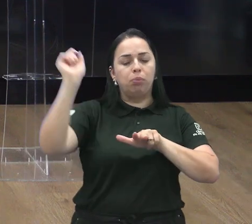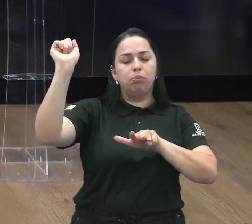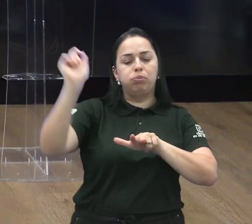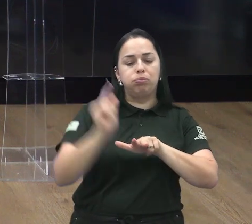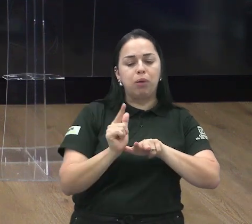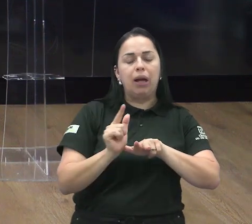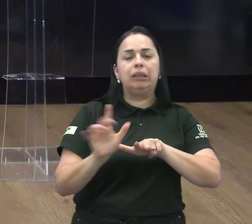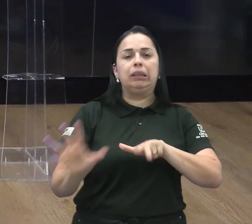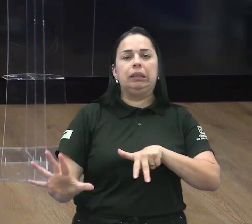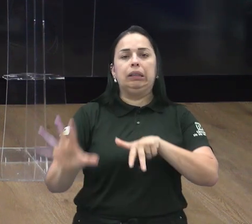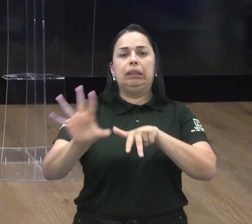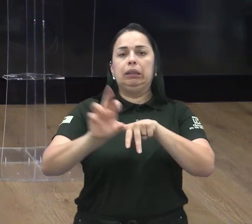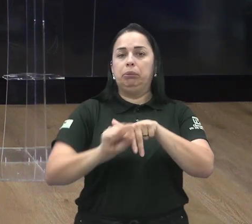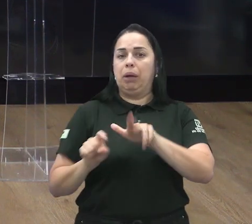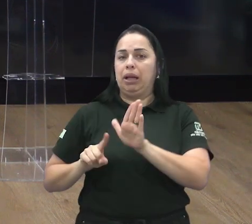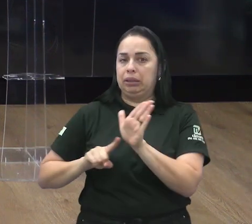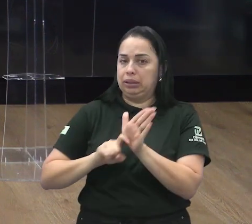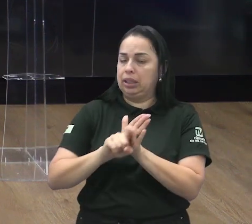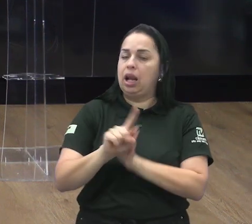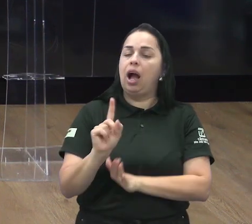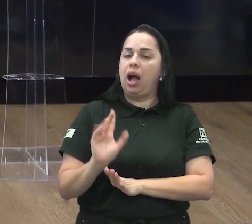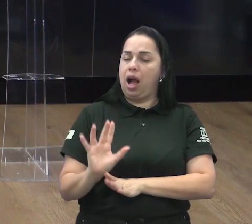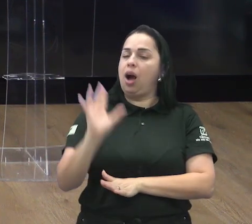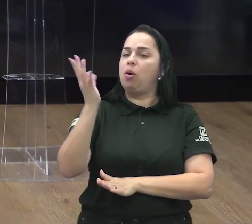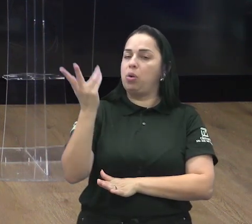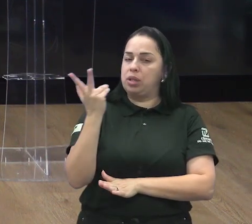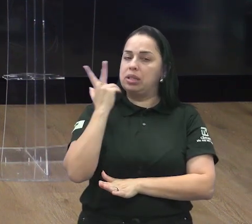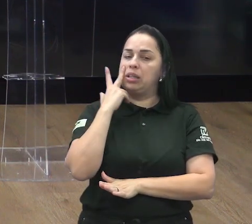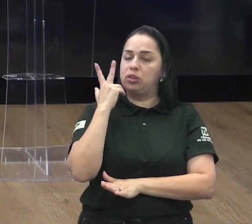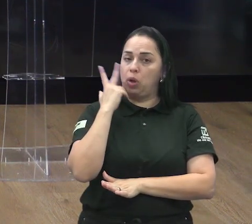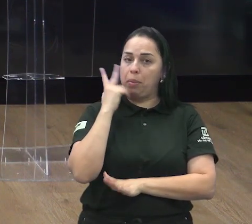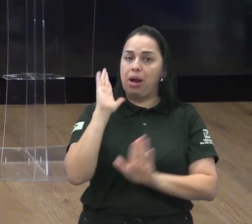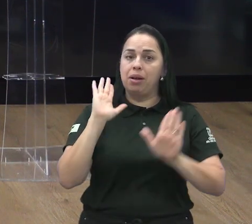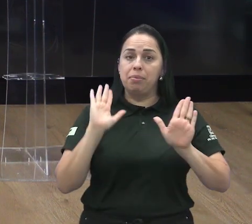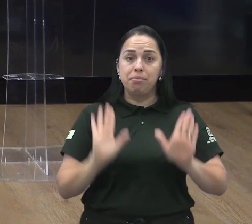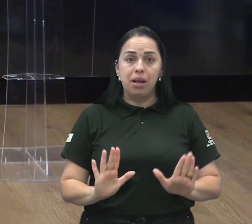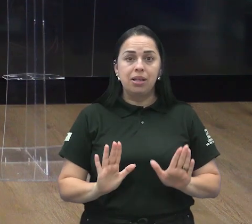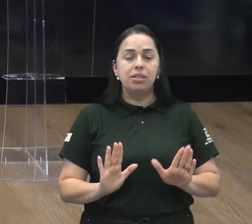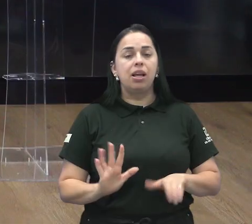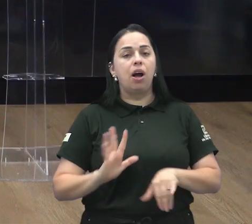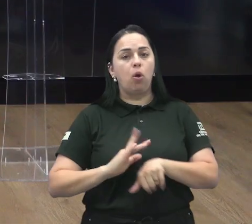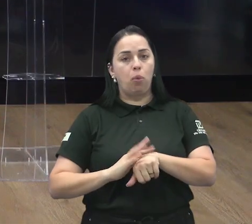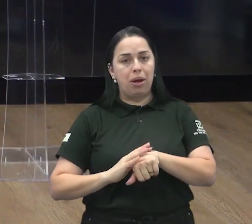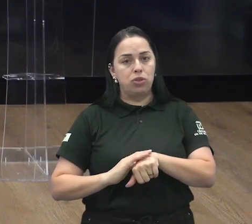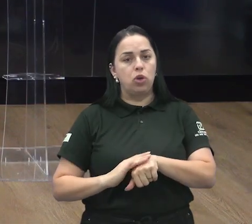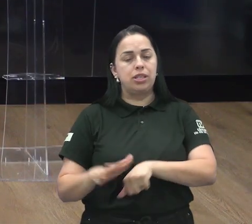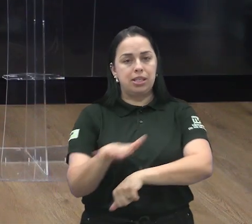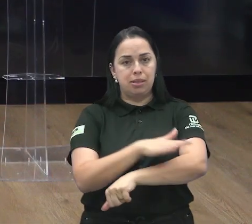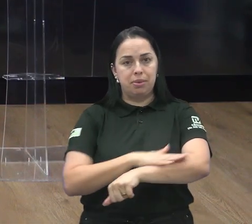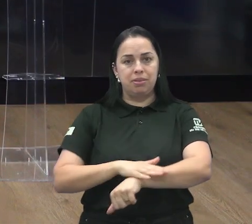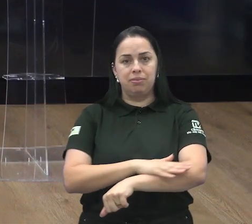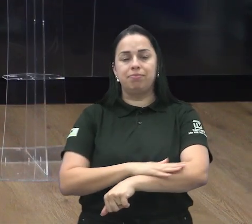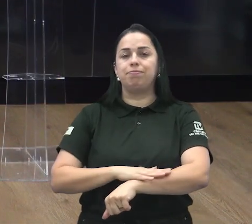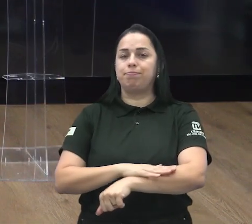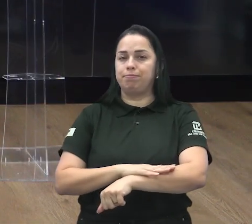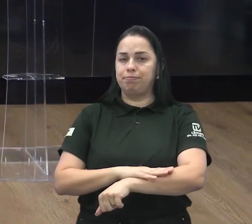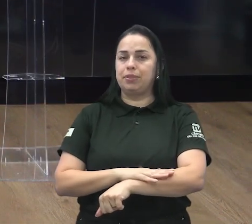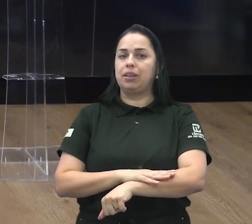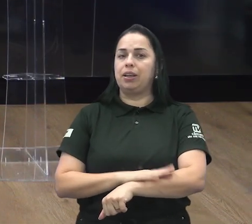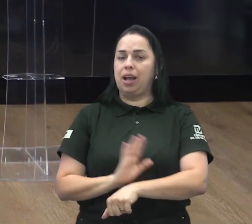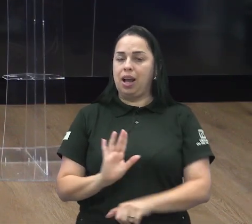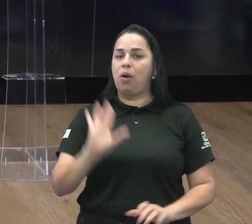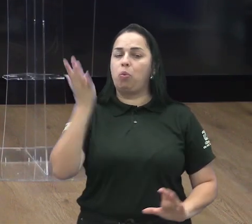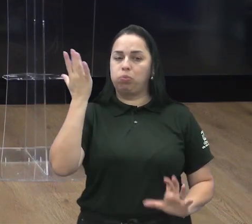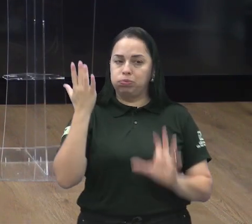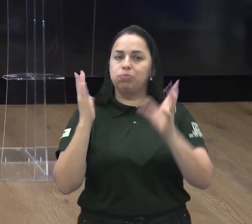sol, mas também a fungos e bactérias que são comuns em locais mais úmidos. E algumas doenças de pele aparecem